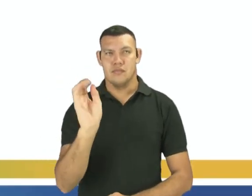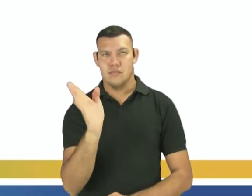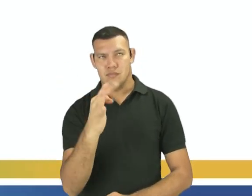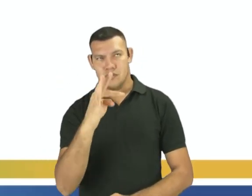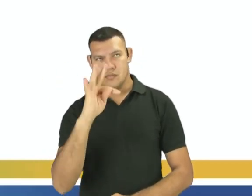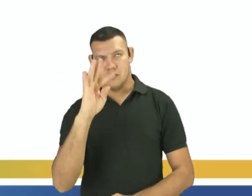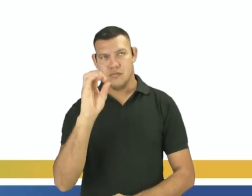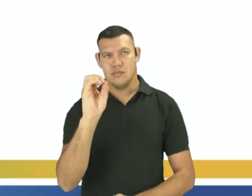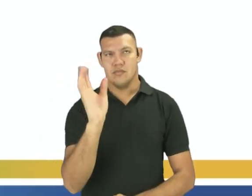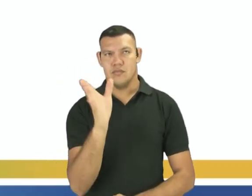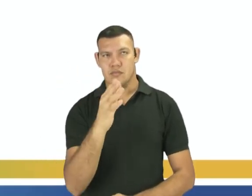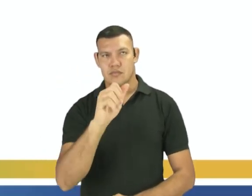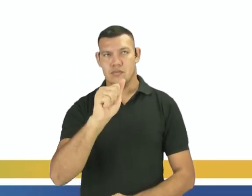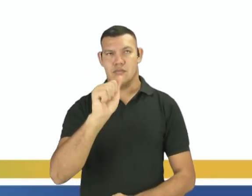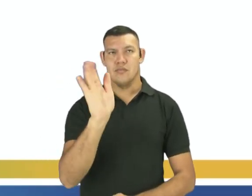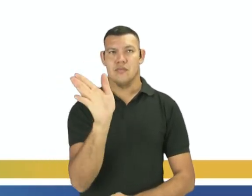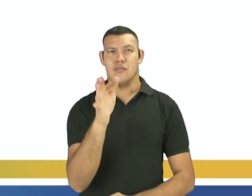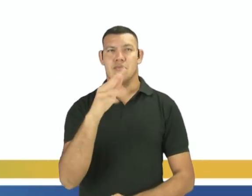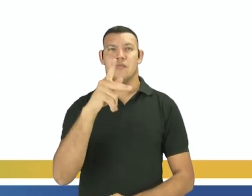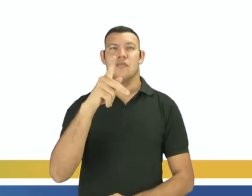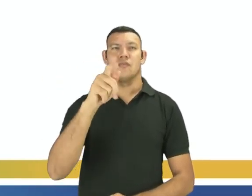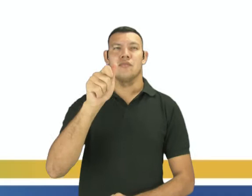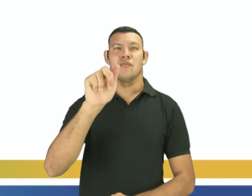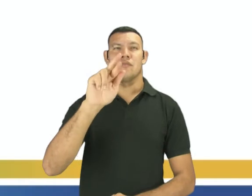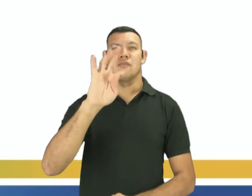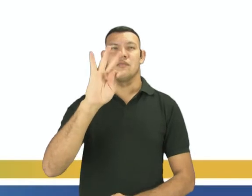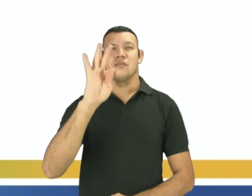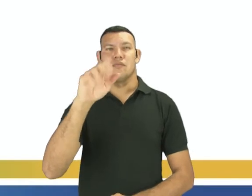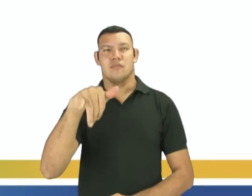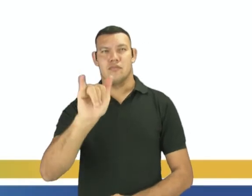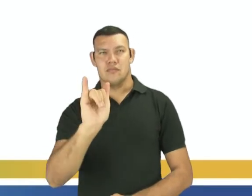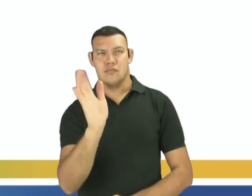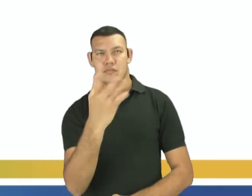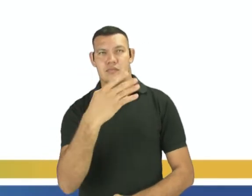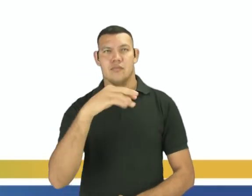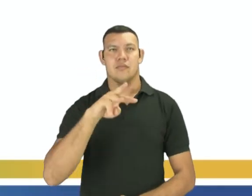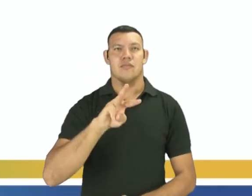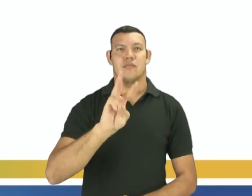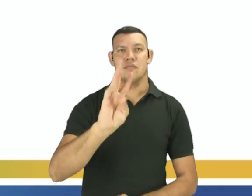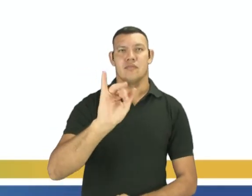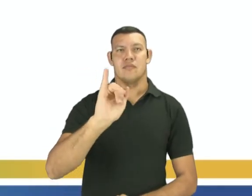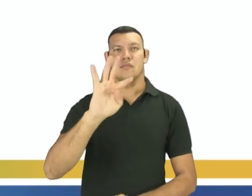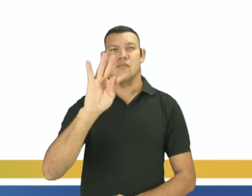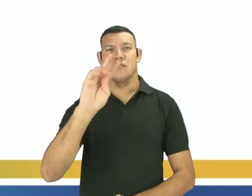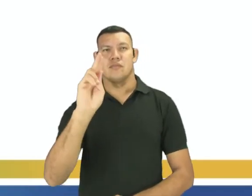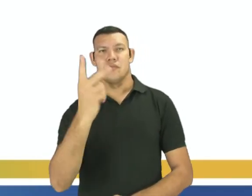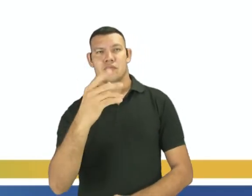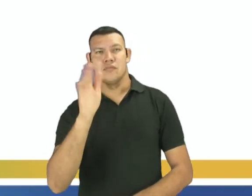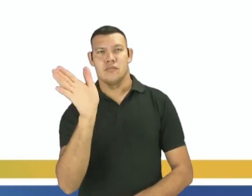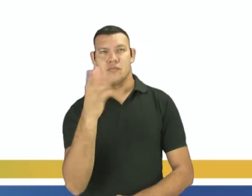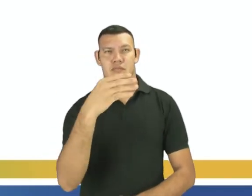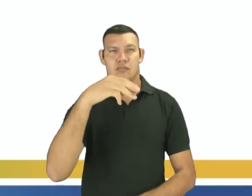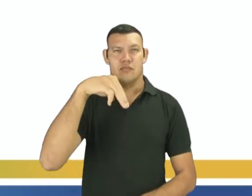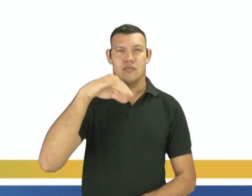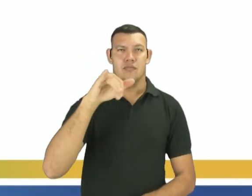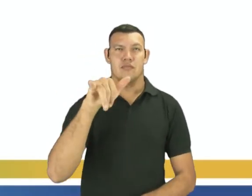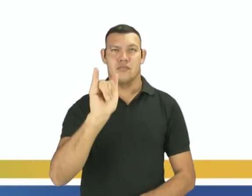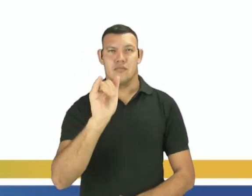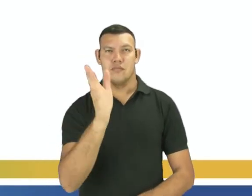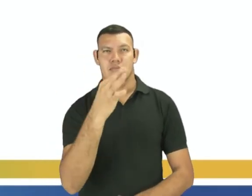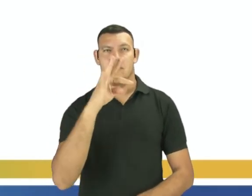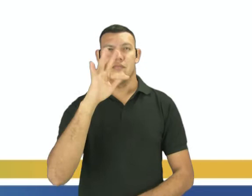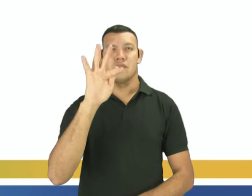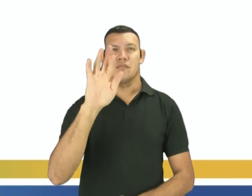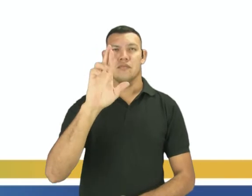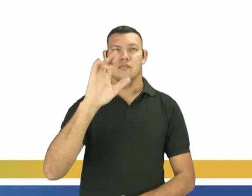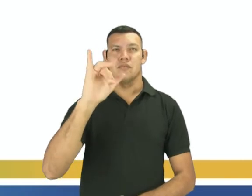verbo go. Observe que eu não tenho um going. I agree going to a party. Não, porque o verbo anterior é o